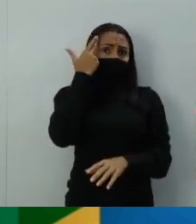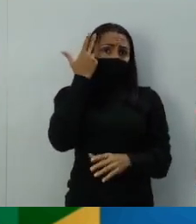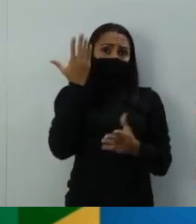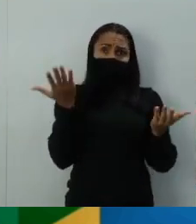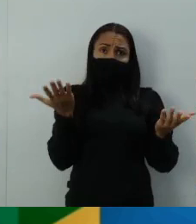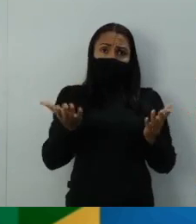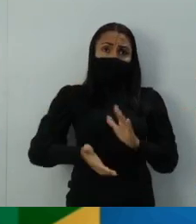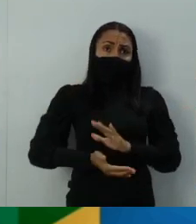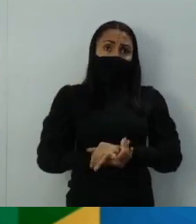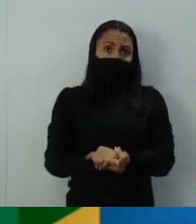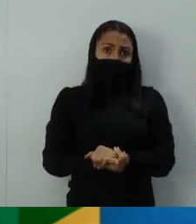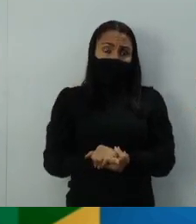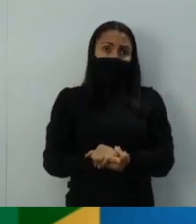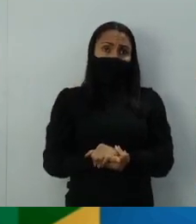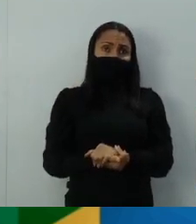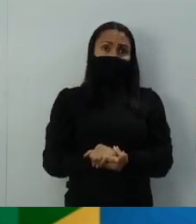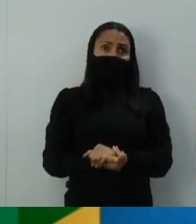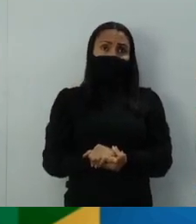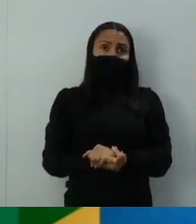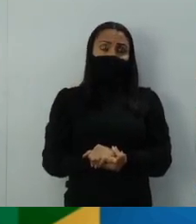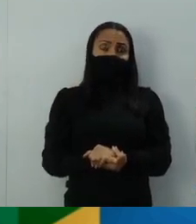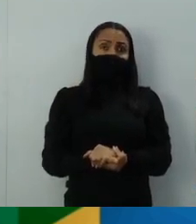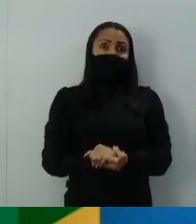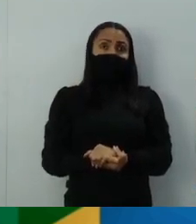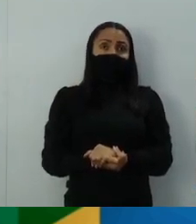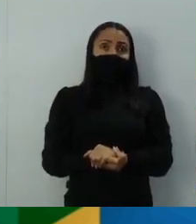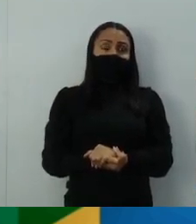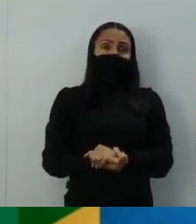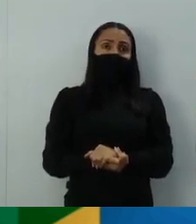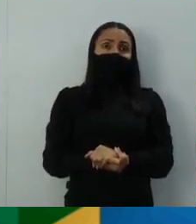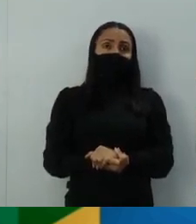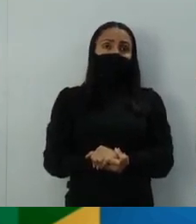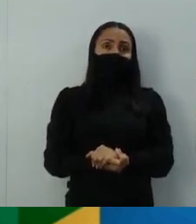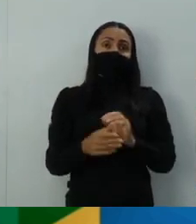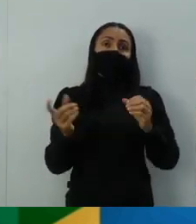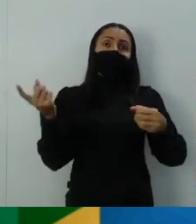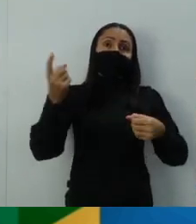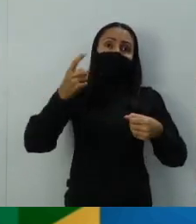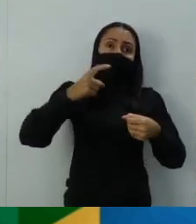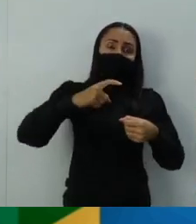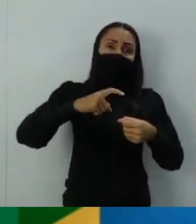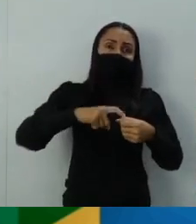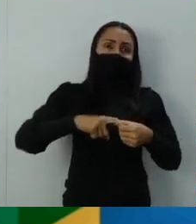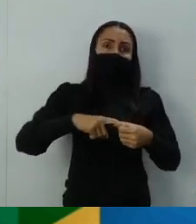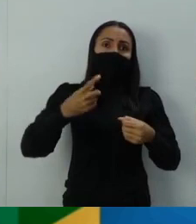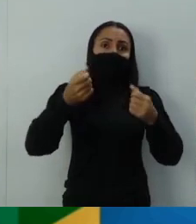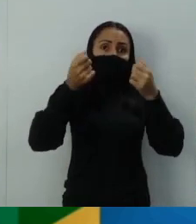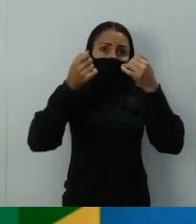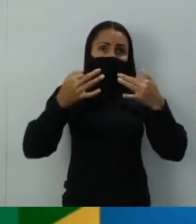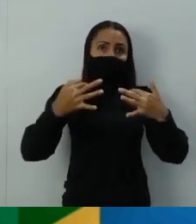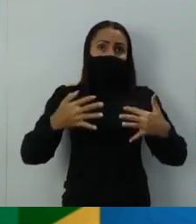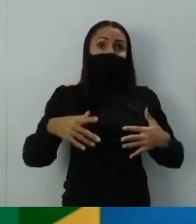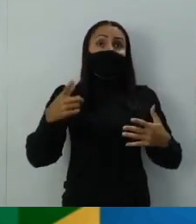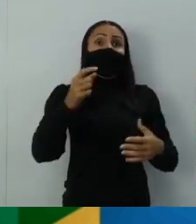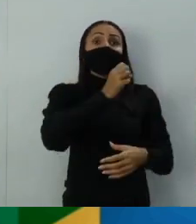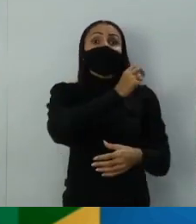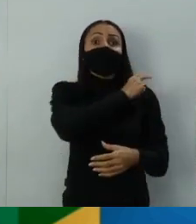errado. Viram aí? Vamos voltar aqui. Vou dizer aqui para vocês, galera do segundo ano,